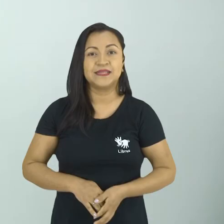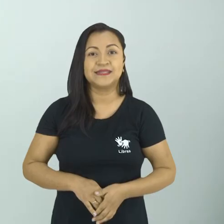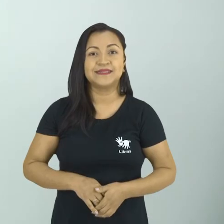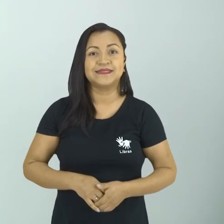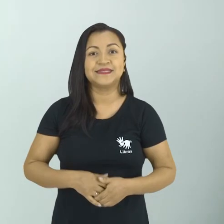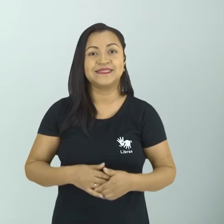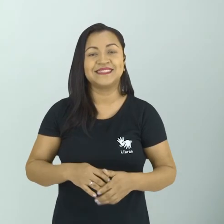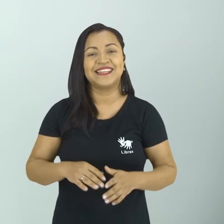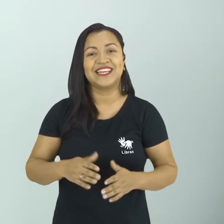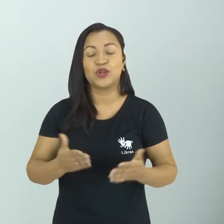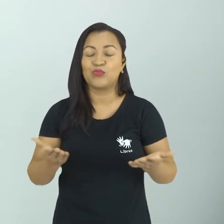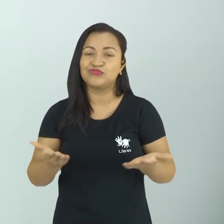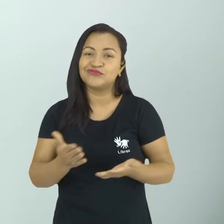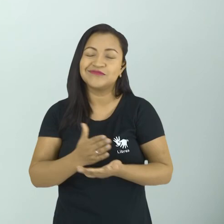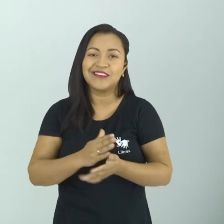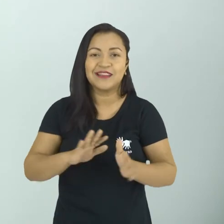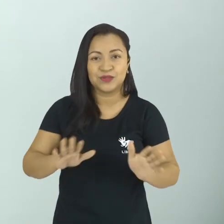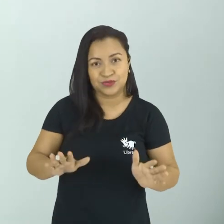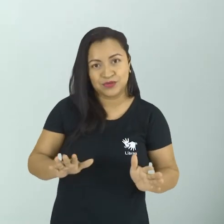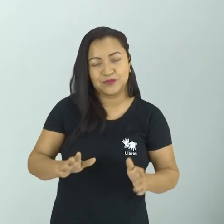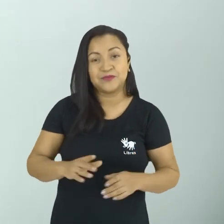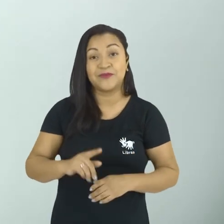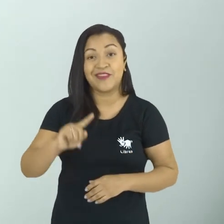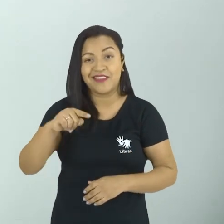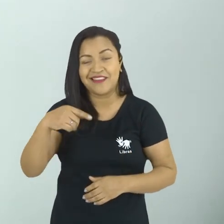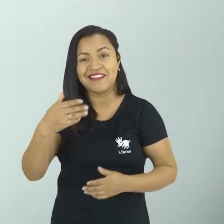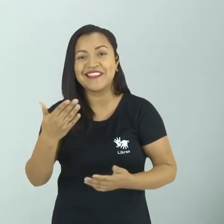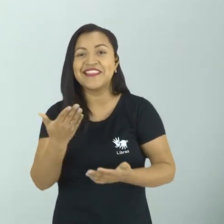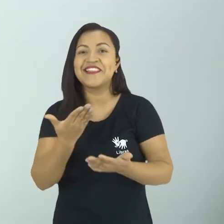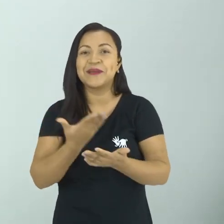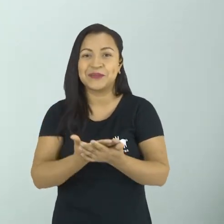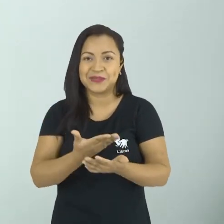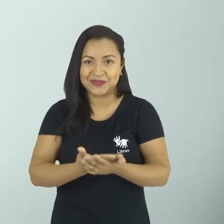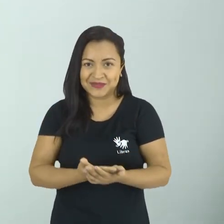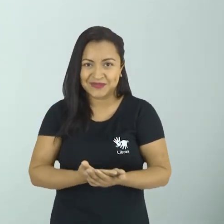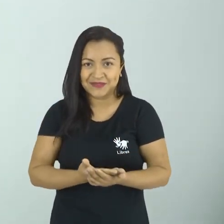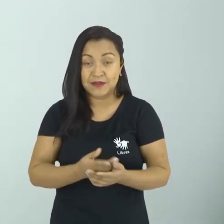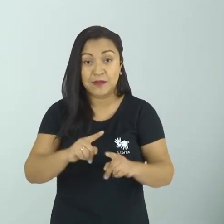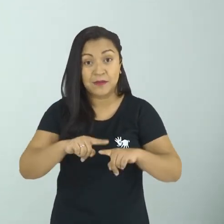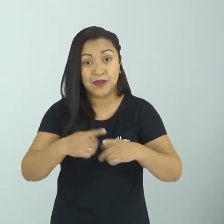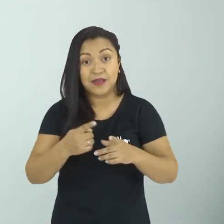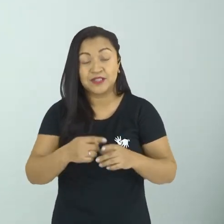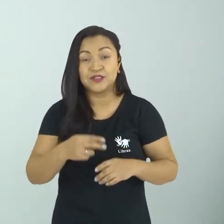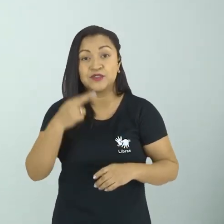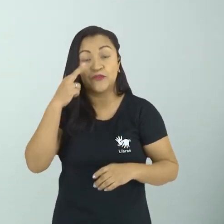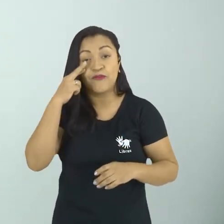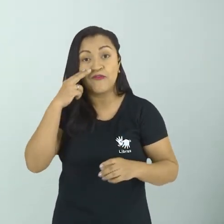Verdadeira. Então, por hoje é só, pessoal. Até a nossa próxima aula. Mas fique de olho